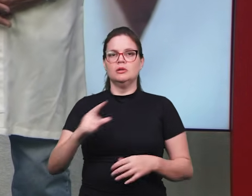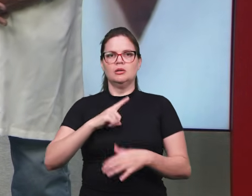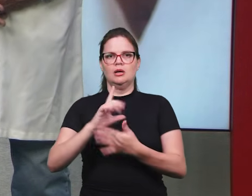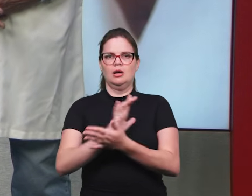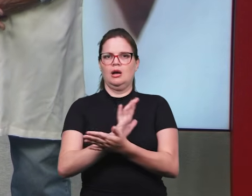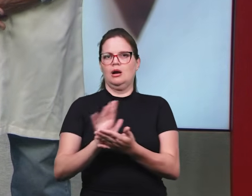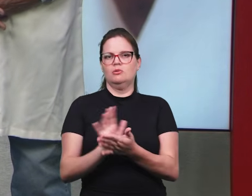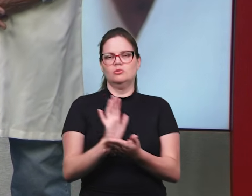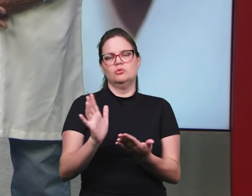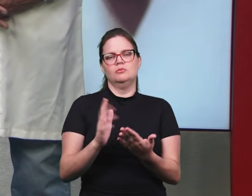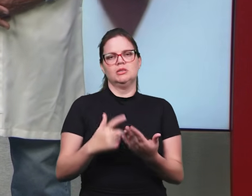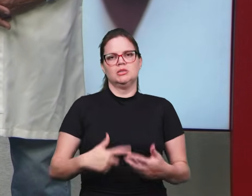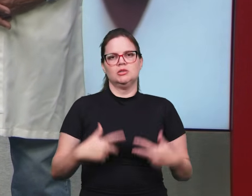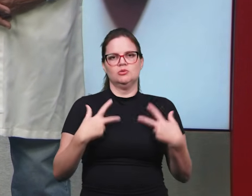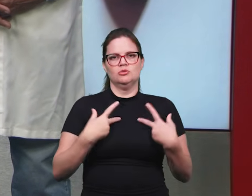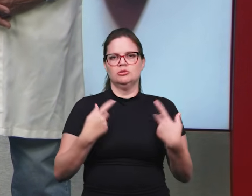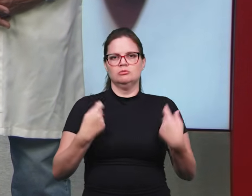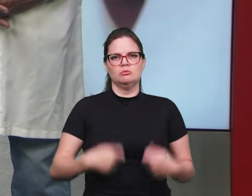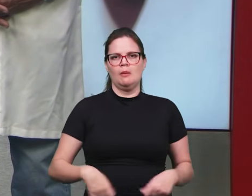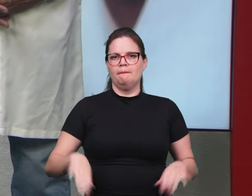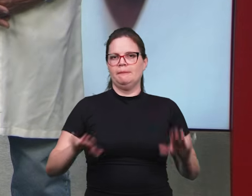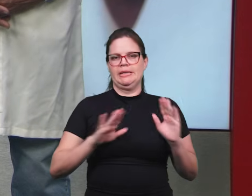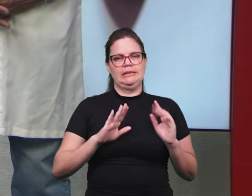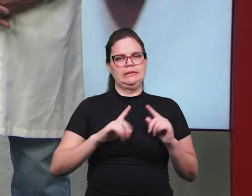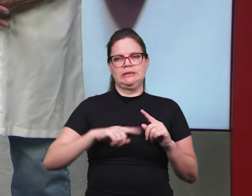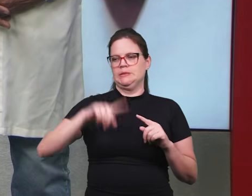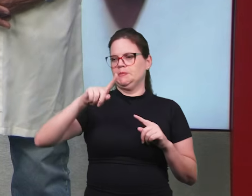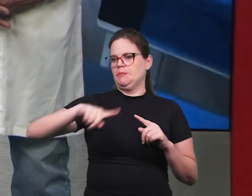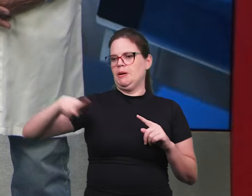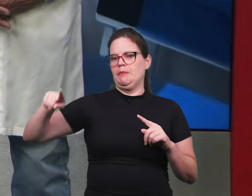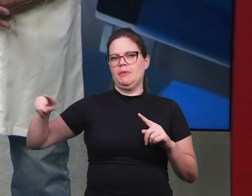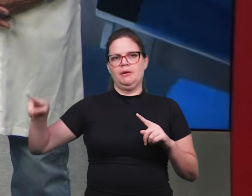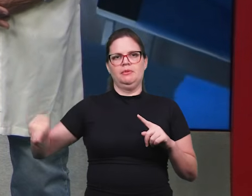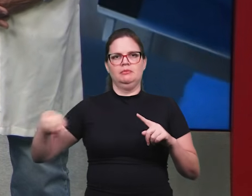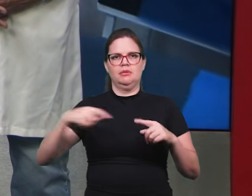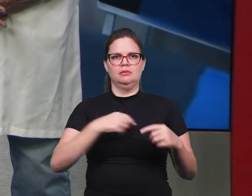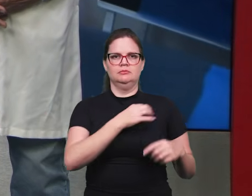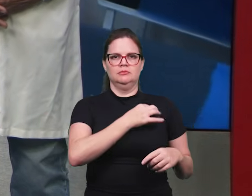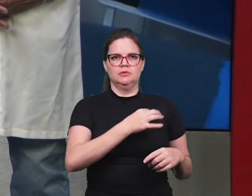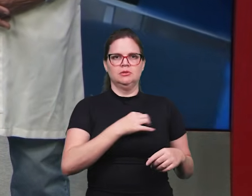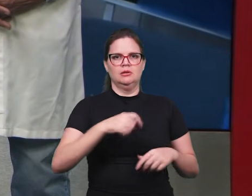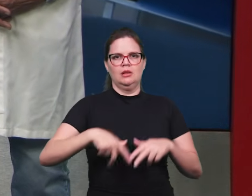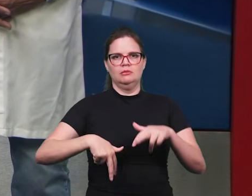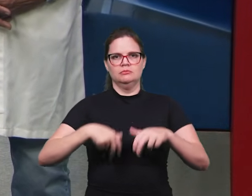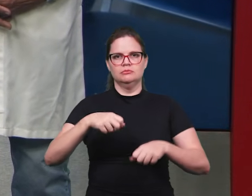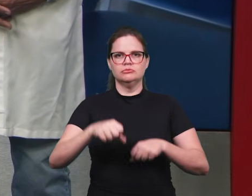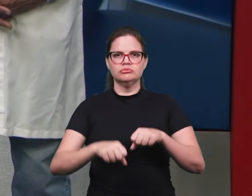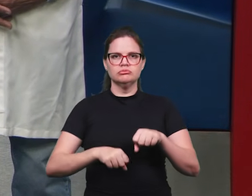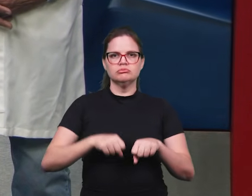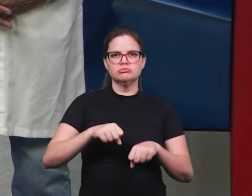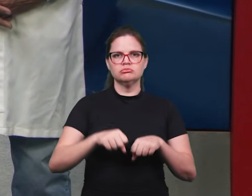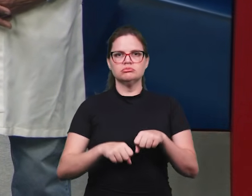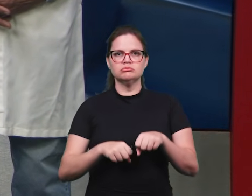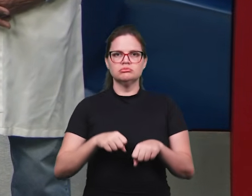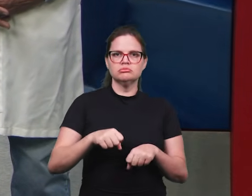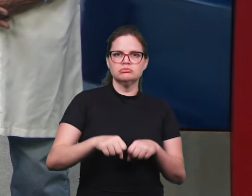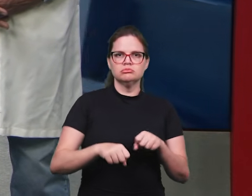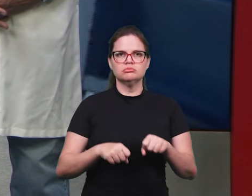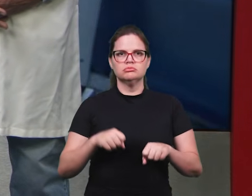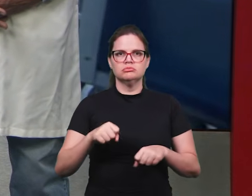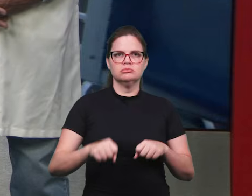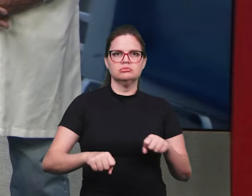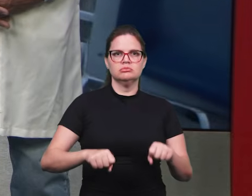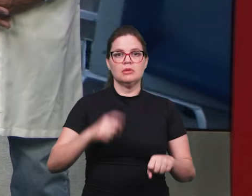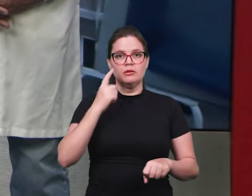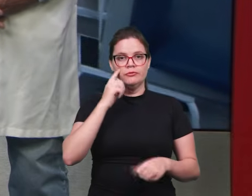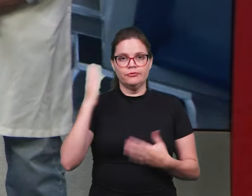precisam de eletrocardiograma, segundo a Sociedade Brasileira de Cardiologia. De praxe a gente sempre faz, né? E aí, quando